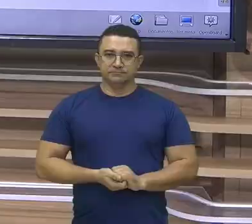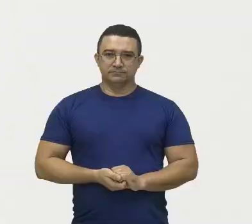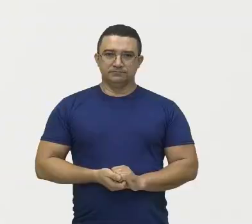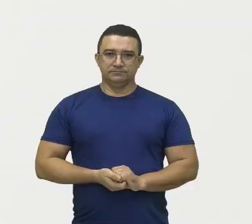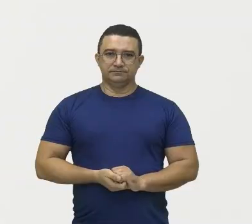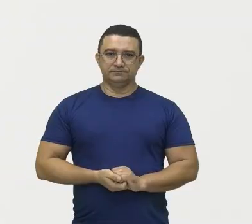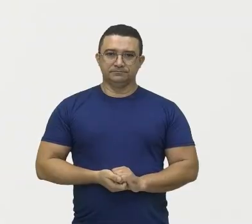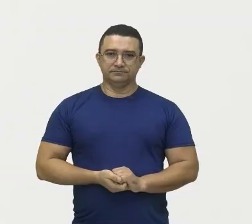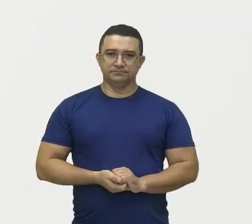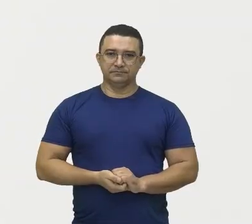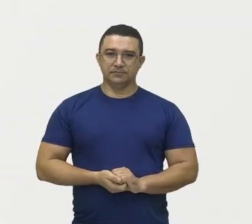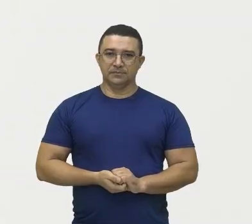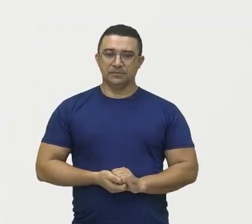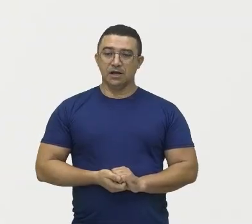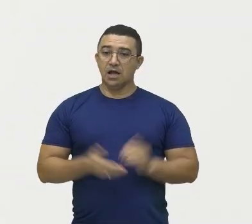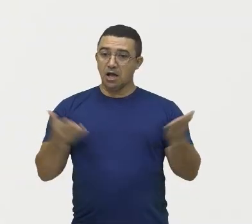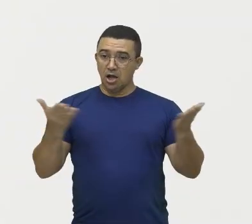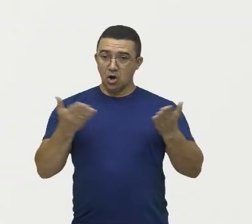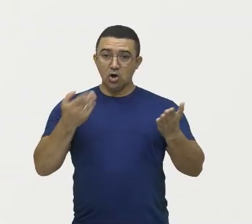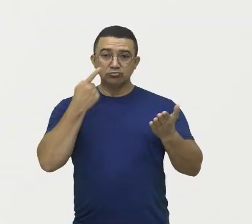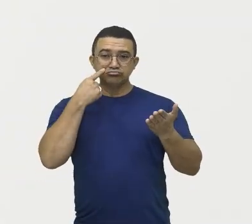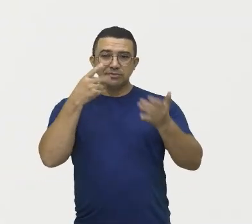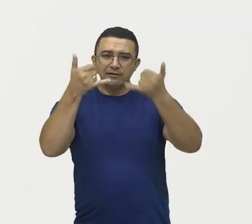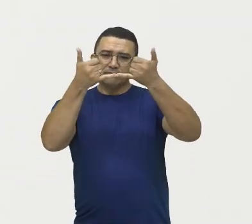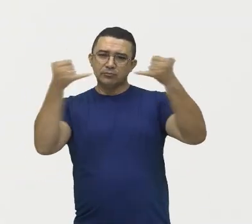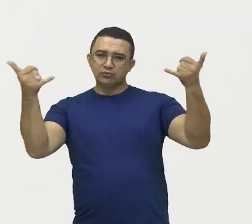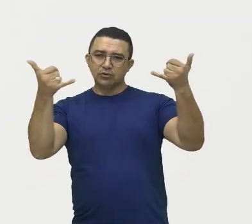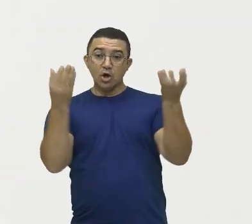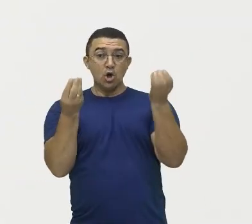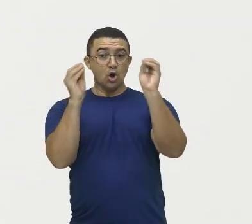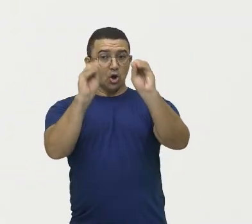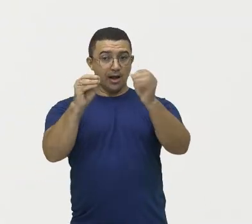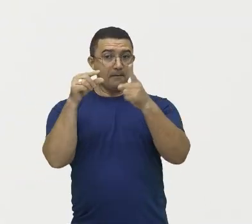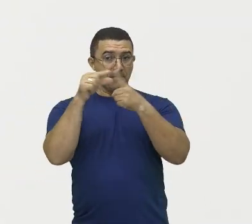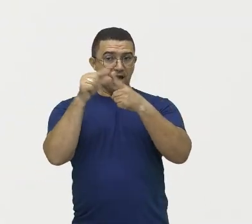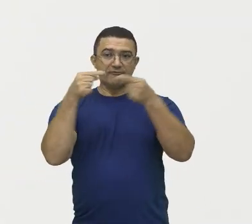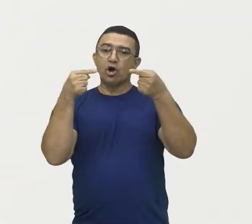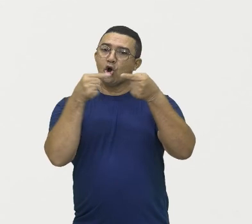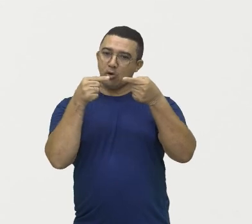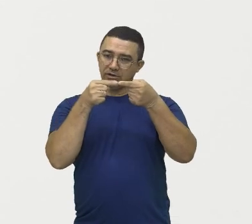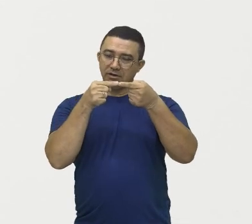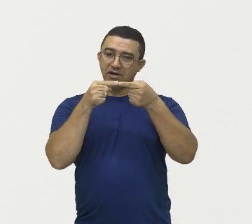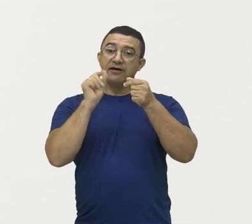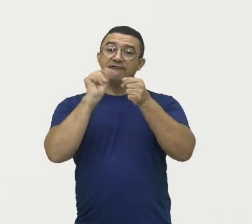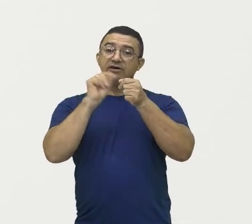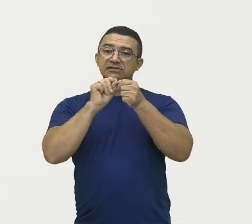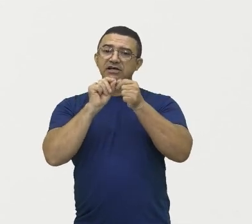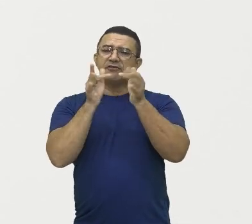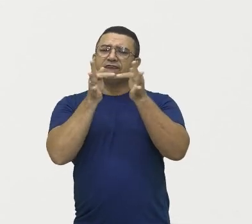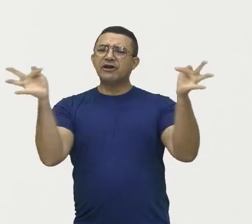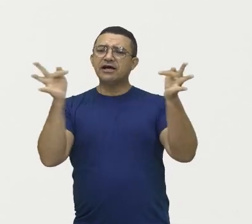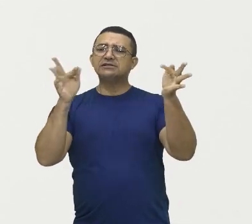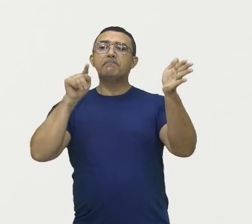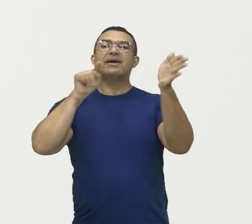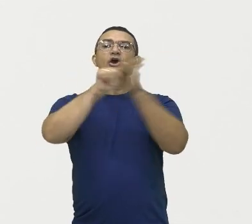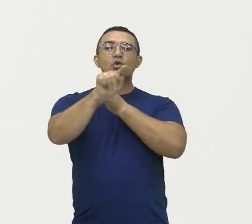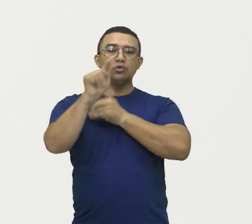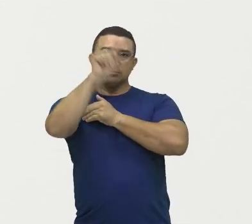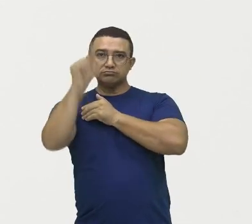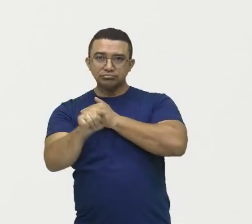questão. Então, agora nós deveríamos preencher essa lacuna aqui, né, corretamente, para formar uma pergunta no Simple